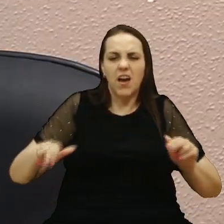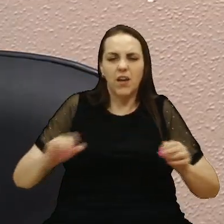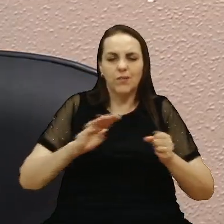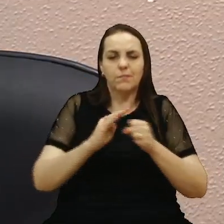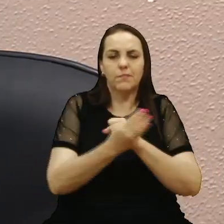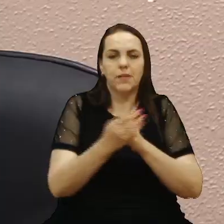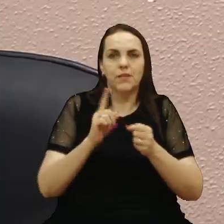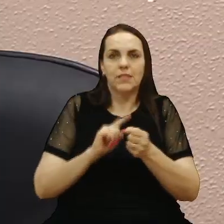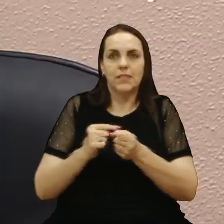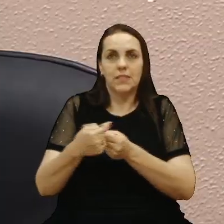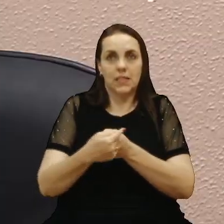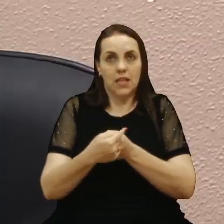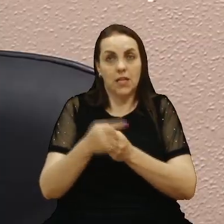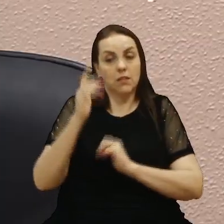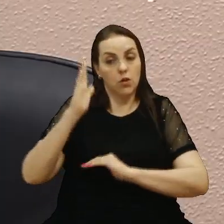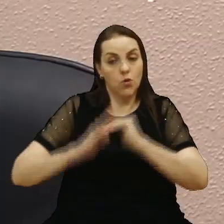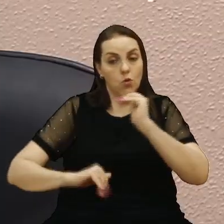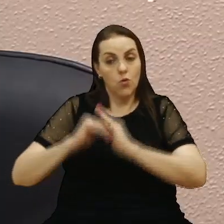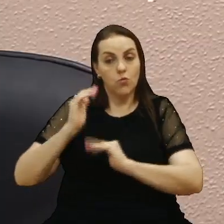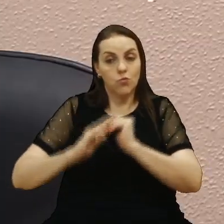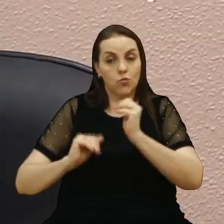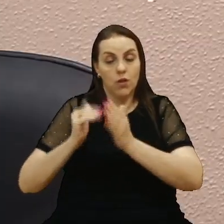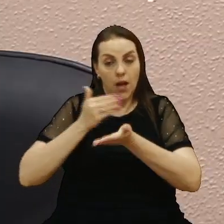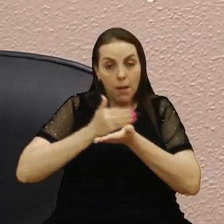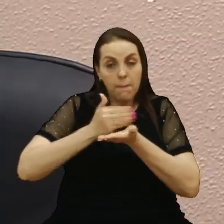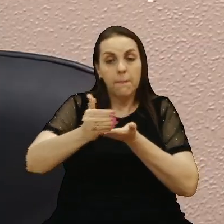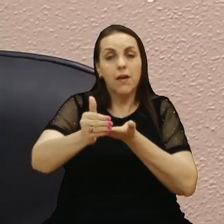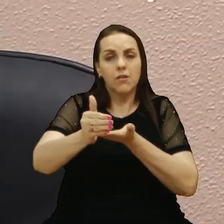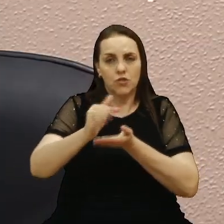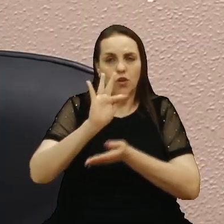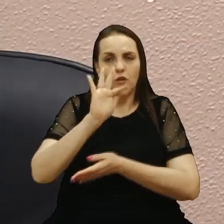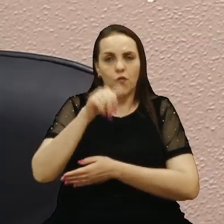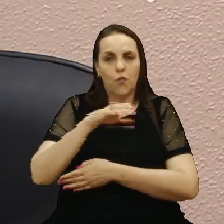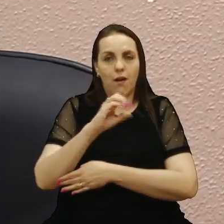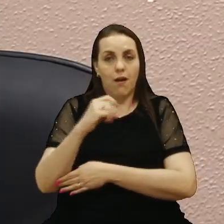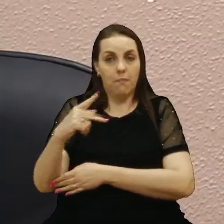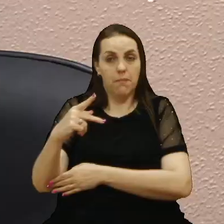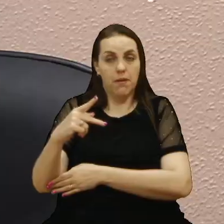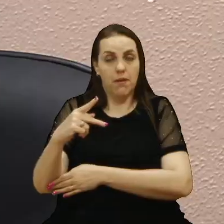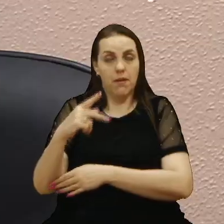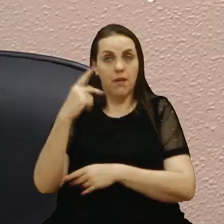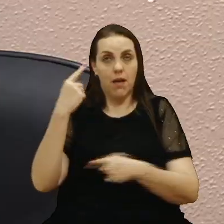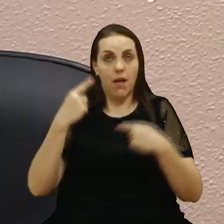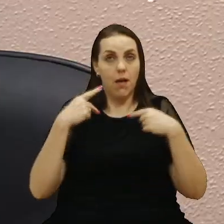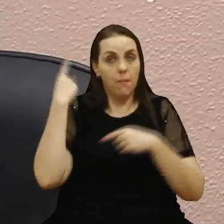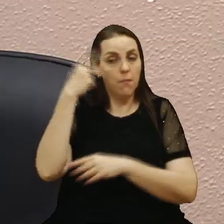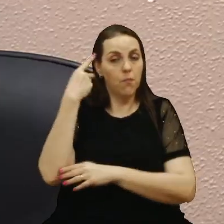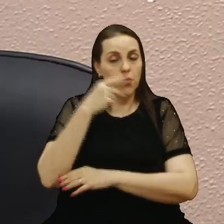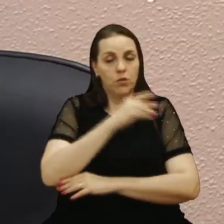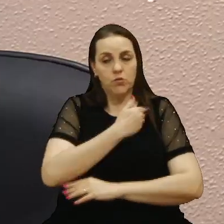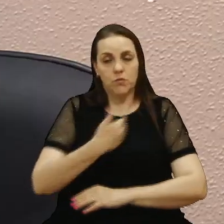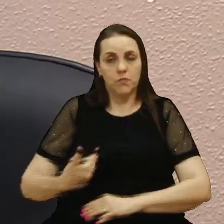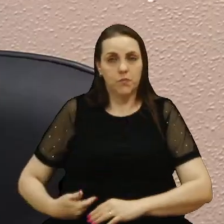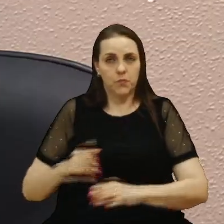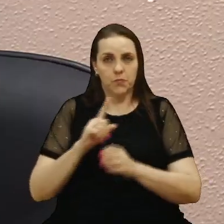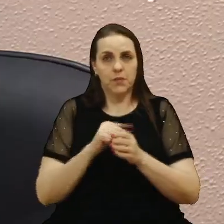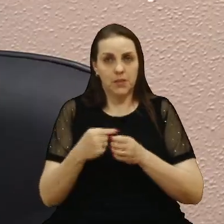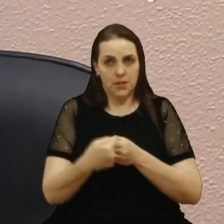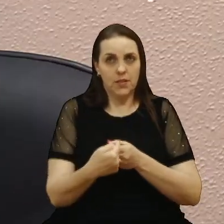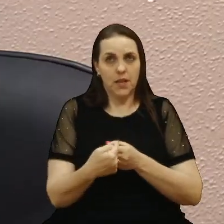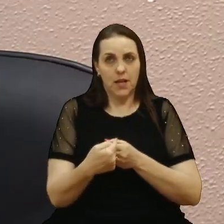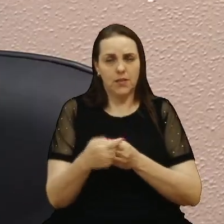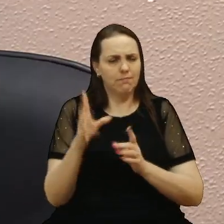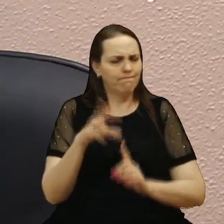cidade foram construídos a partir do FUNCAP, dessa política pública municipal, que é fundamental para que as pessoas tenham acesso à moradia.